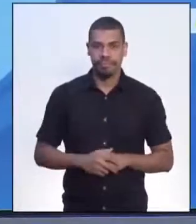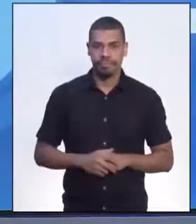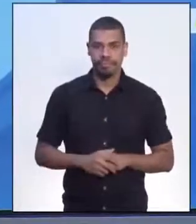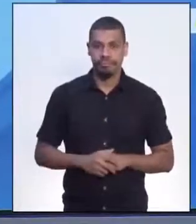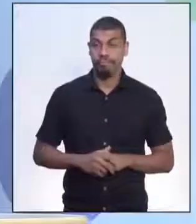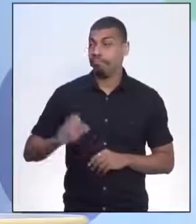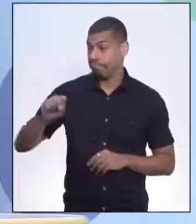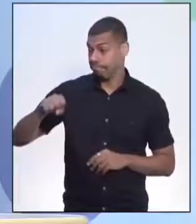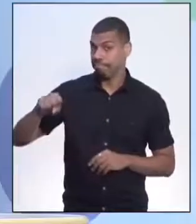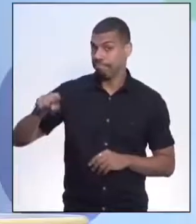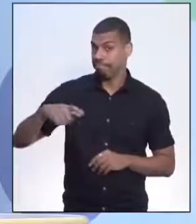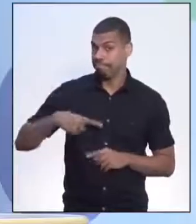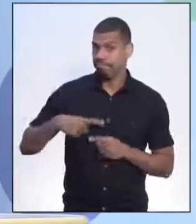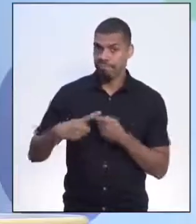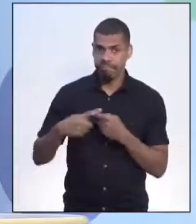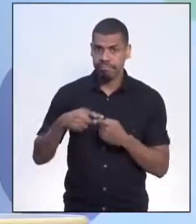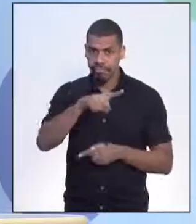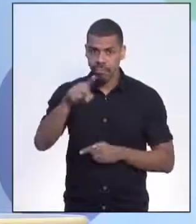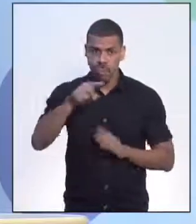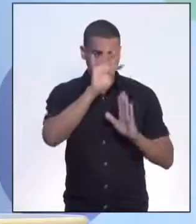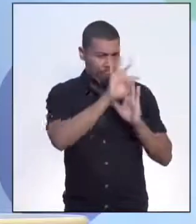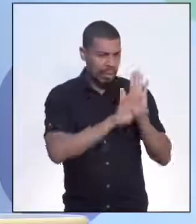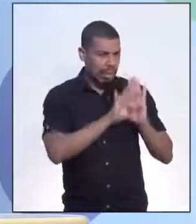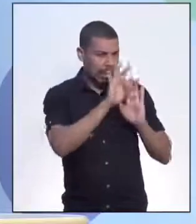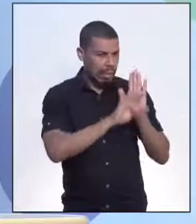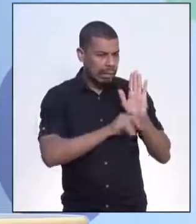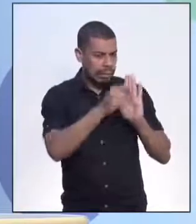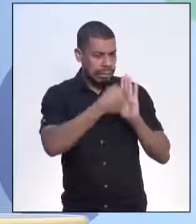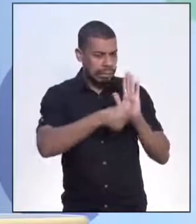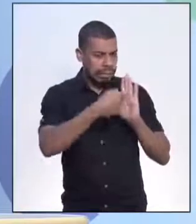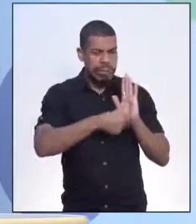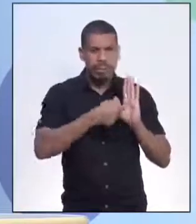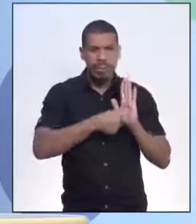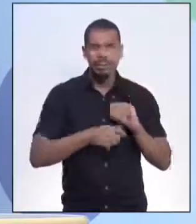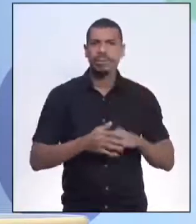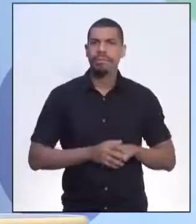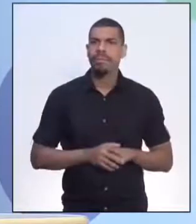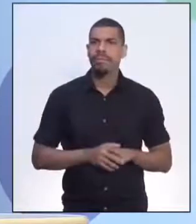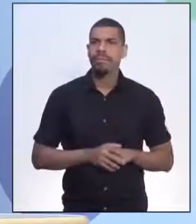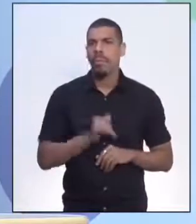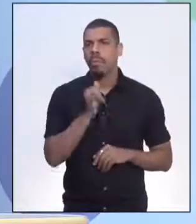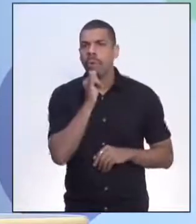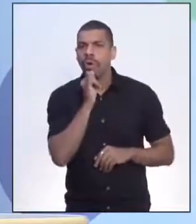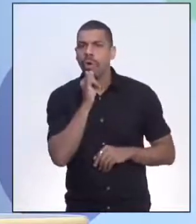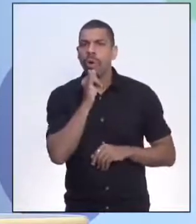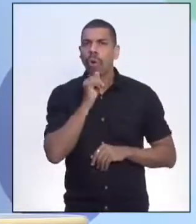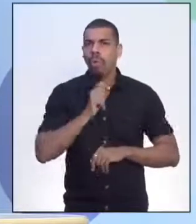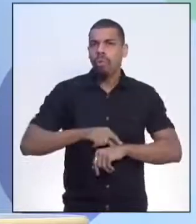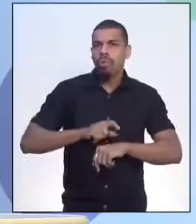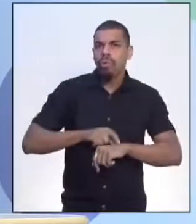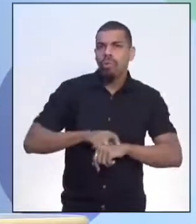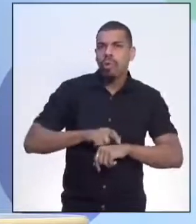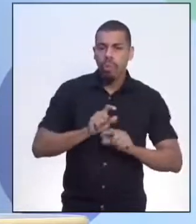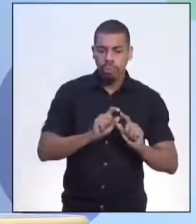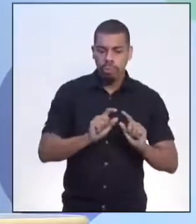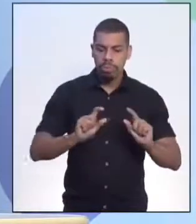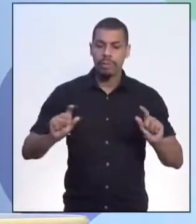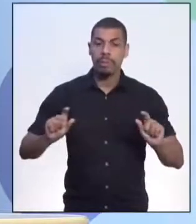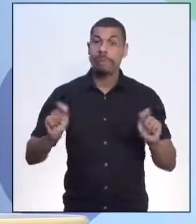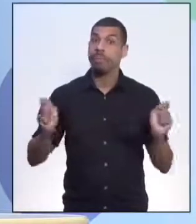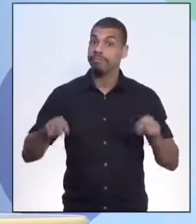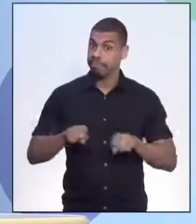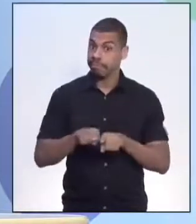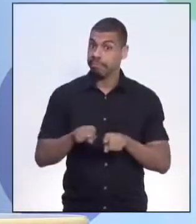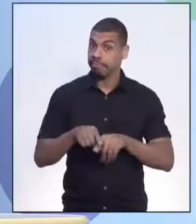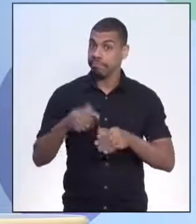você consegue montar um texto, né? Pega as partes ali. É bom praticar também horários, vocês colocam os horários, tenta colocar em extenso, que é uma maneira de